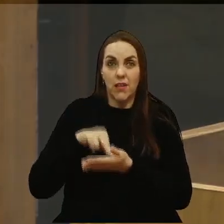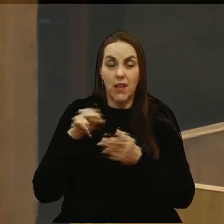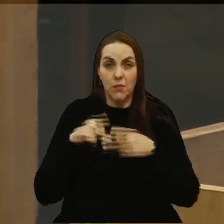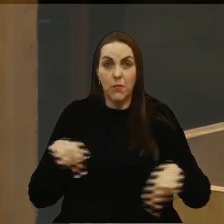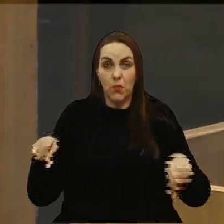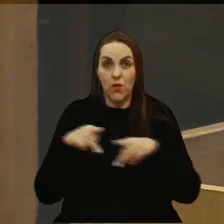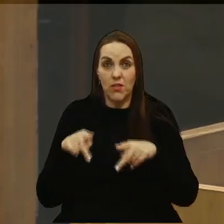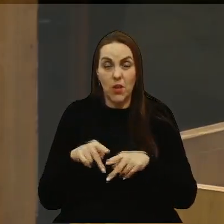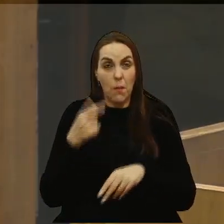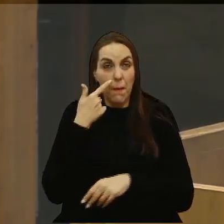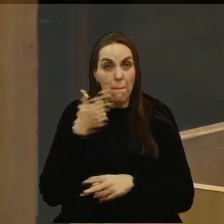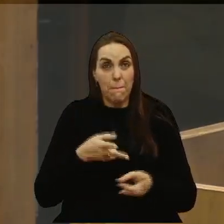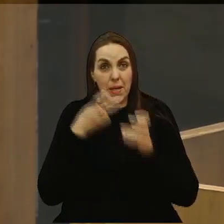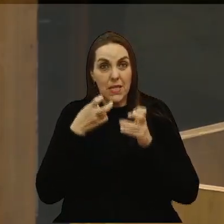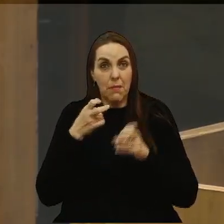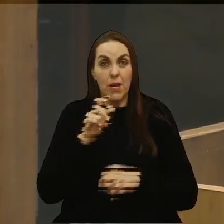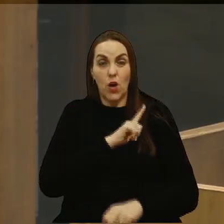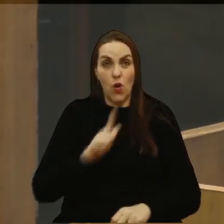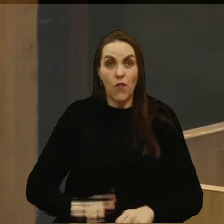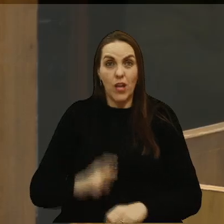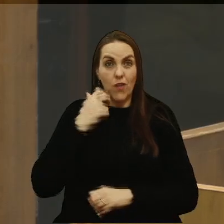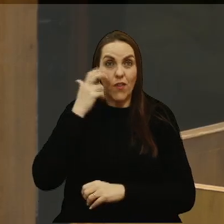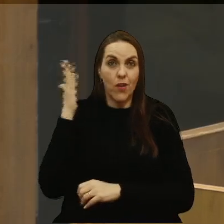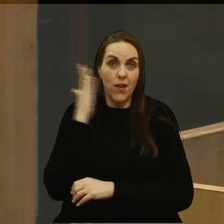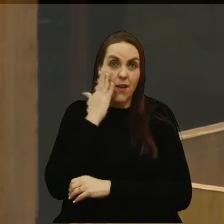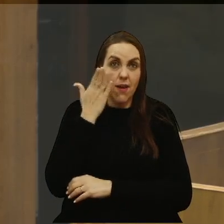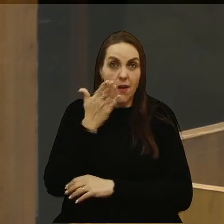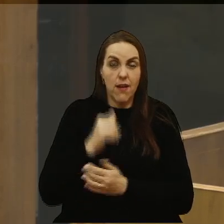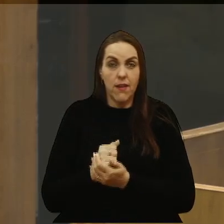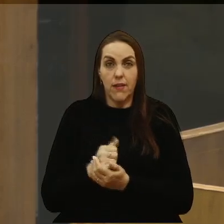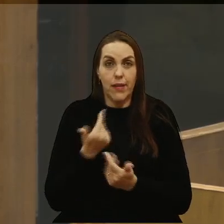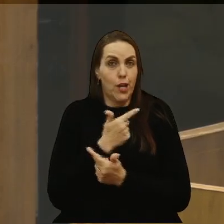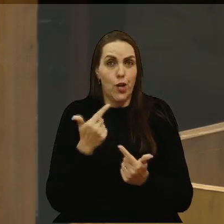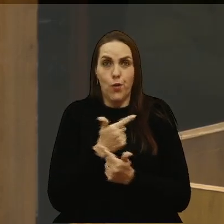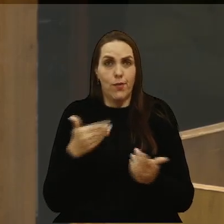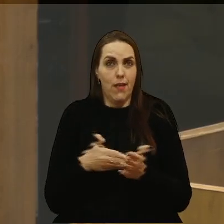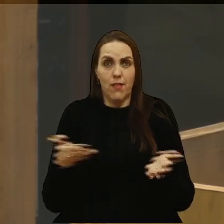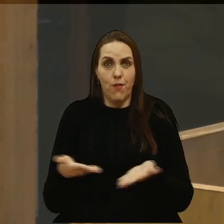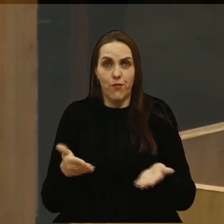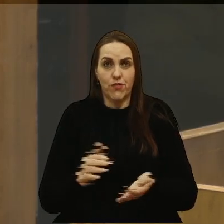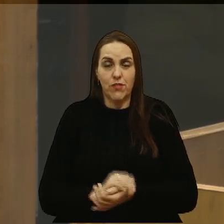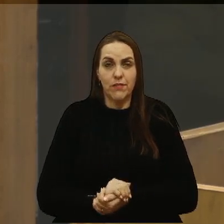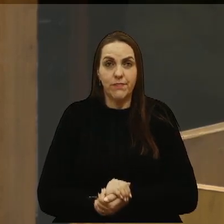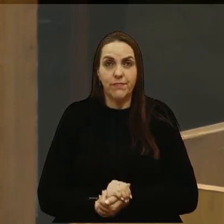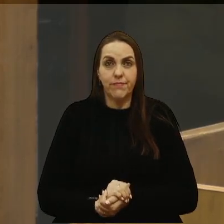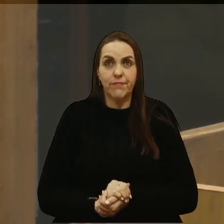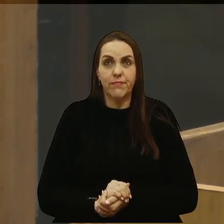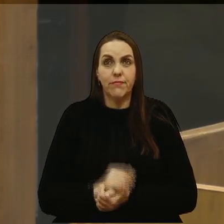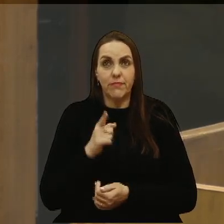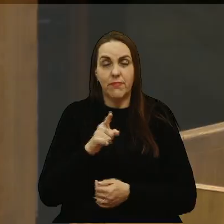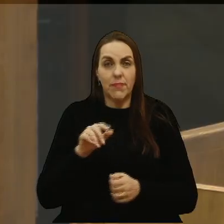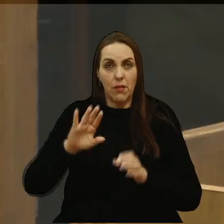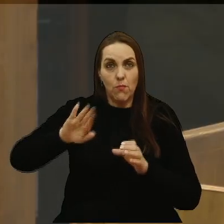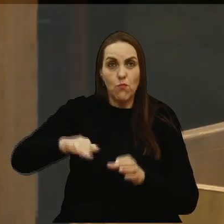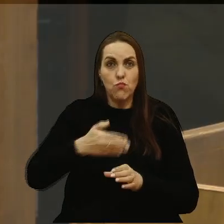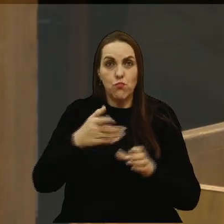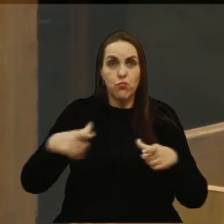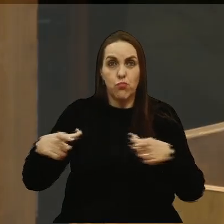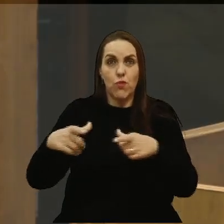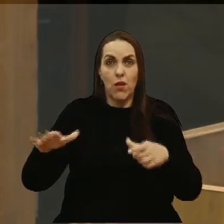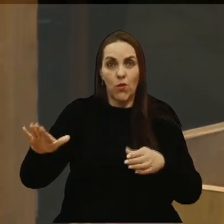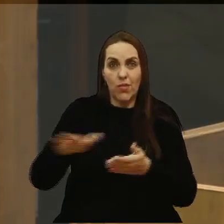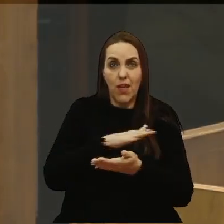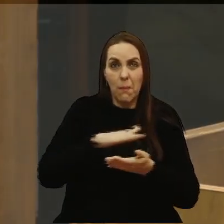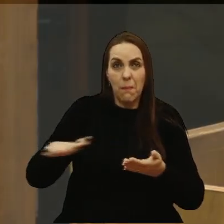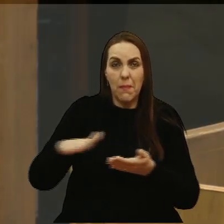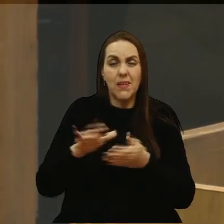para ver se o governador criava vergonha na cara, que ele não tem até hoje, para tapar buraco. Cara, um